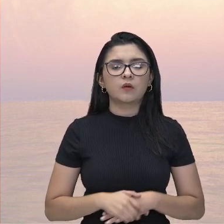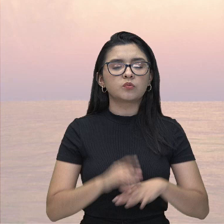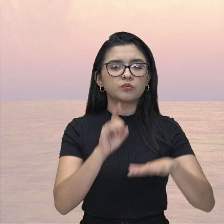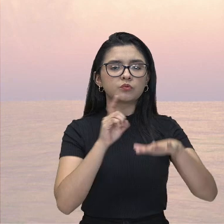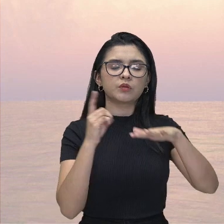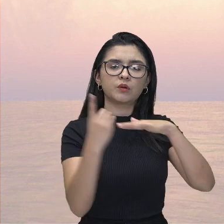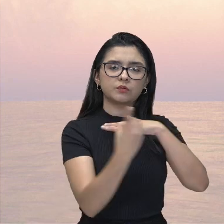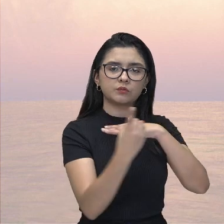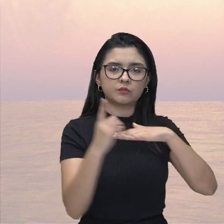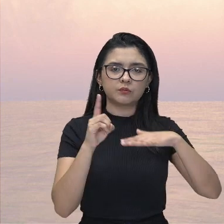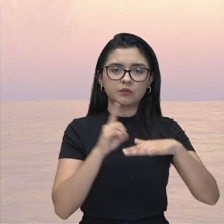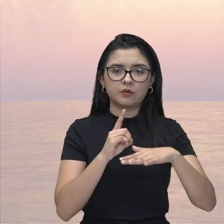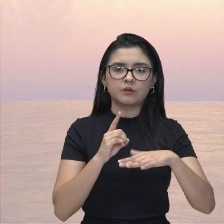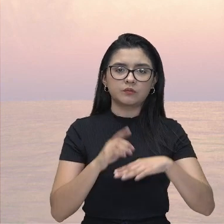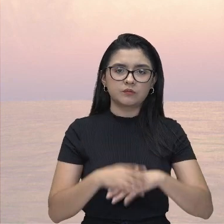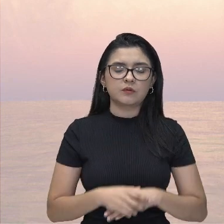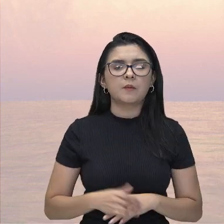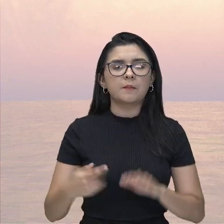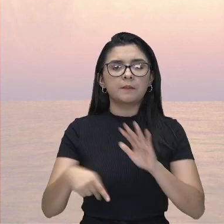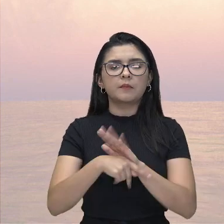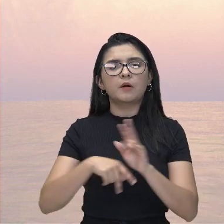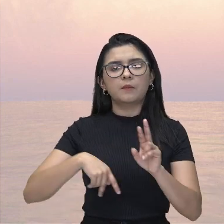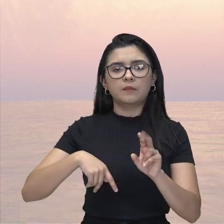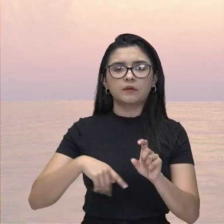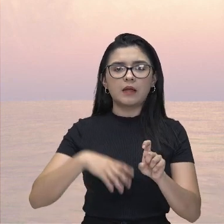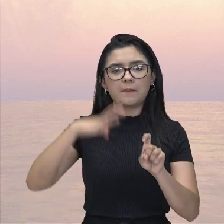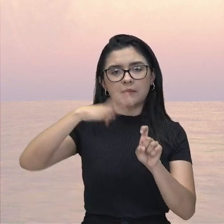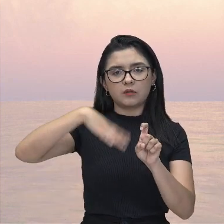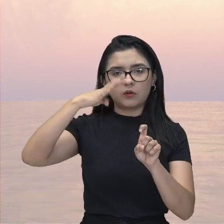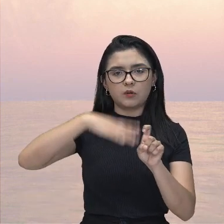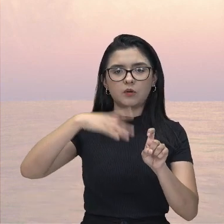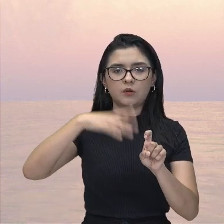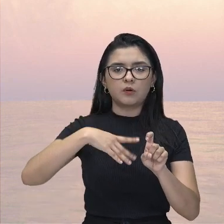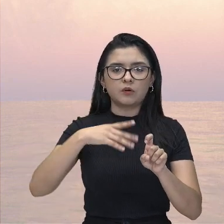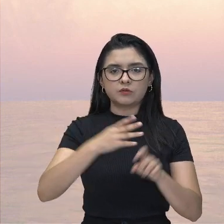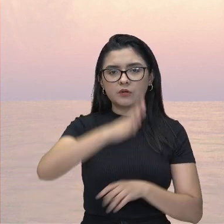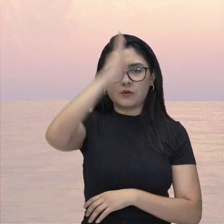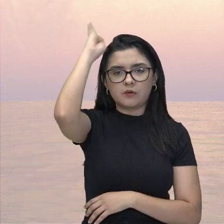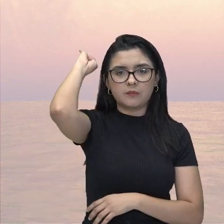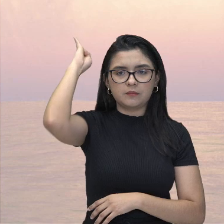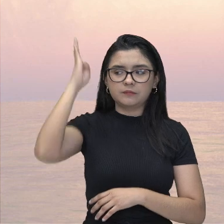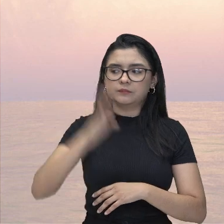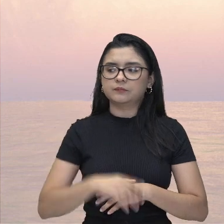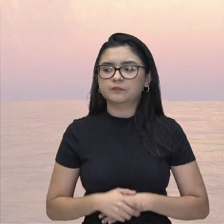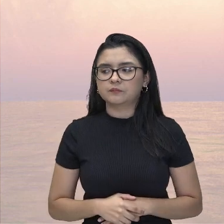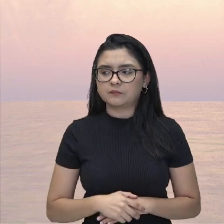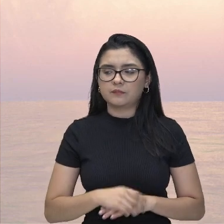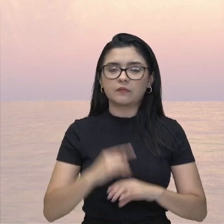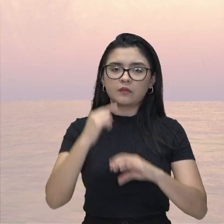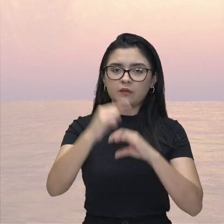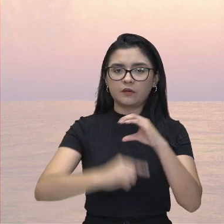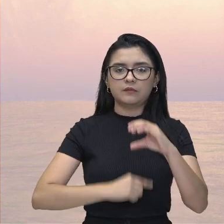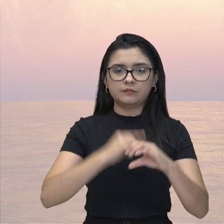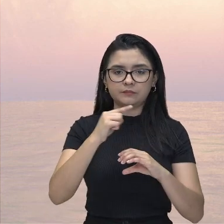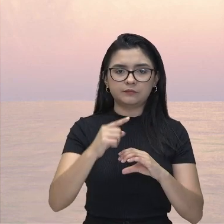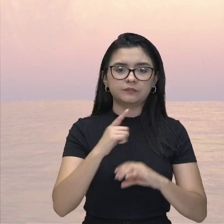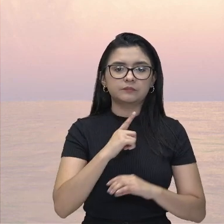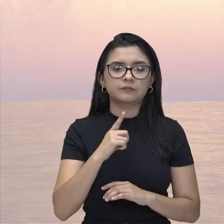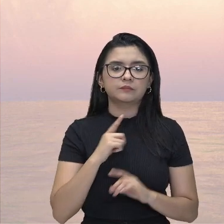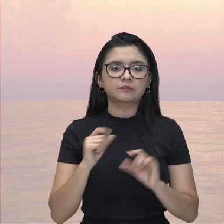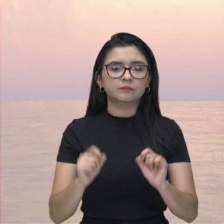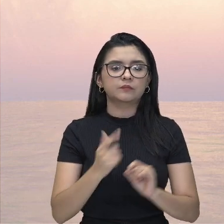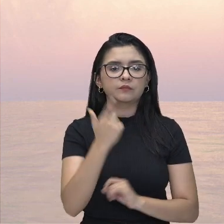na na mitologia romana Júpiter é o Deus dos Deuses enquanto que